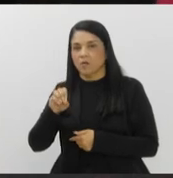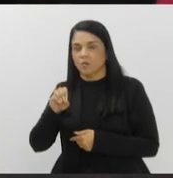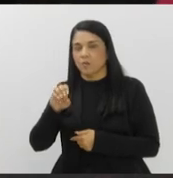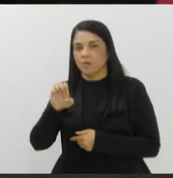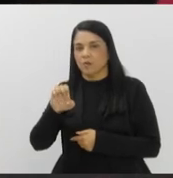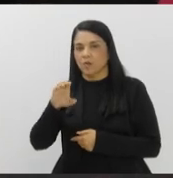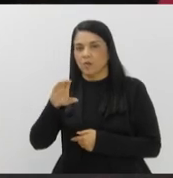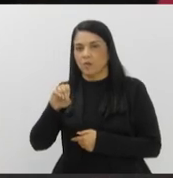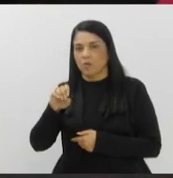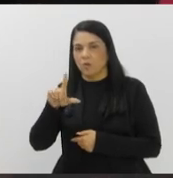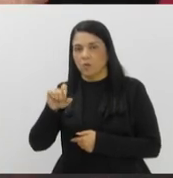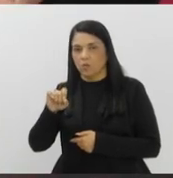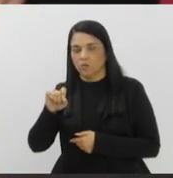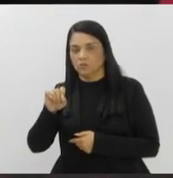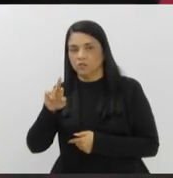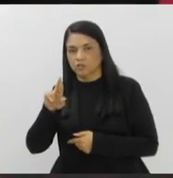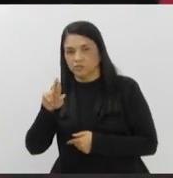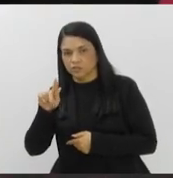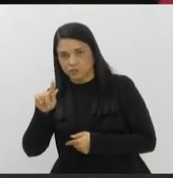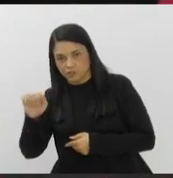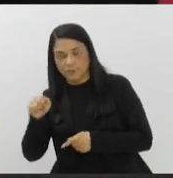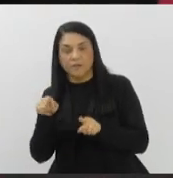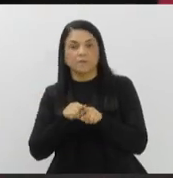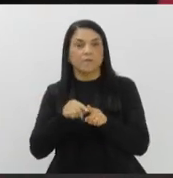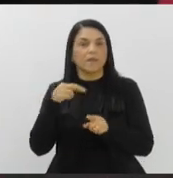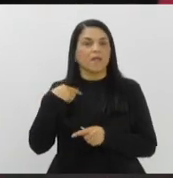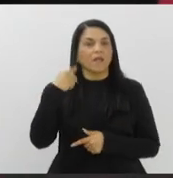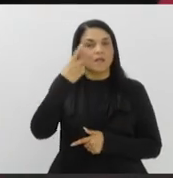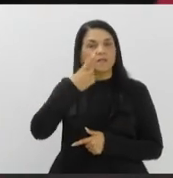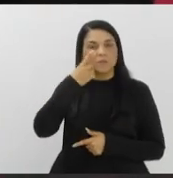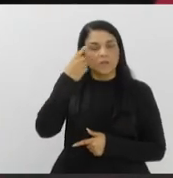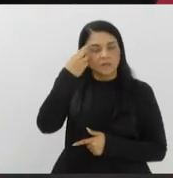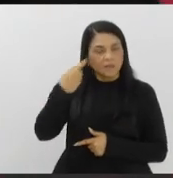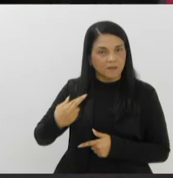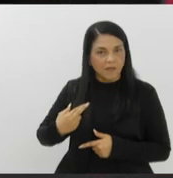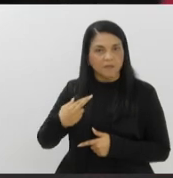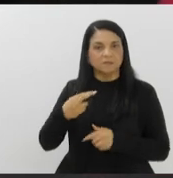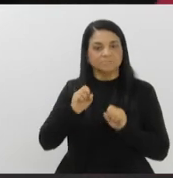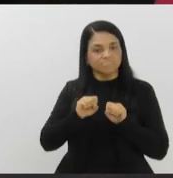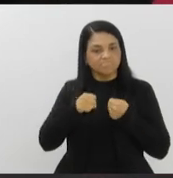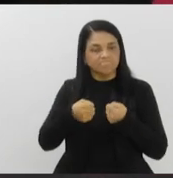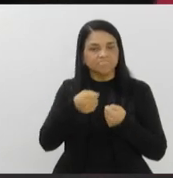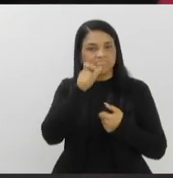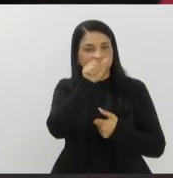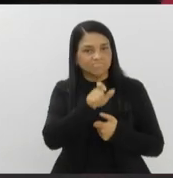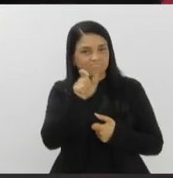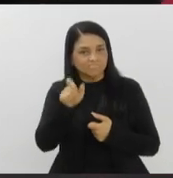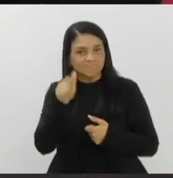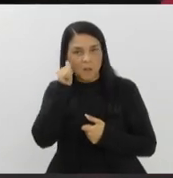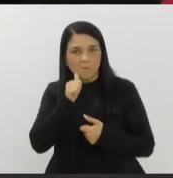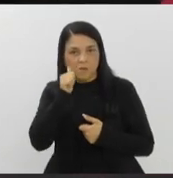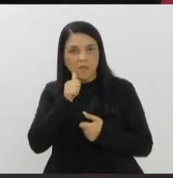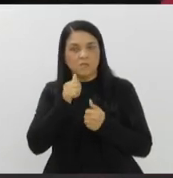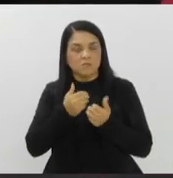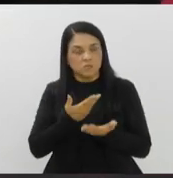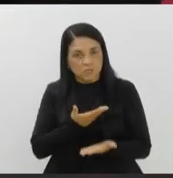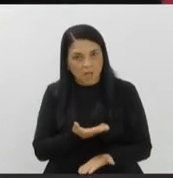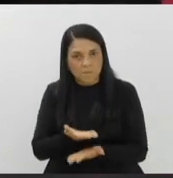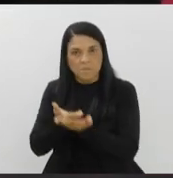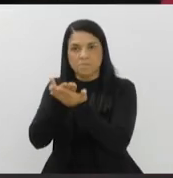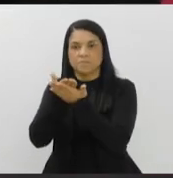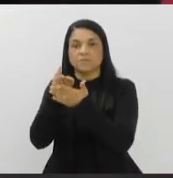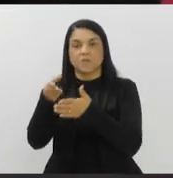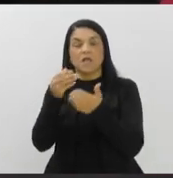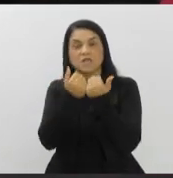agora aqui como parlamentar, e a Renata, referência da luta das mulheres. Então, vamos estar juntos nos encaminhamentos. Nossa assessoria permanece